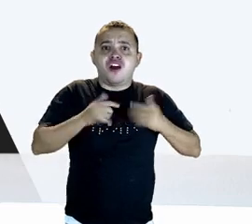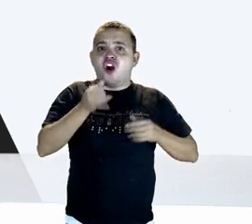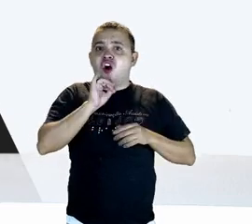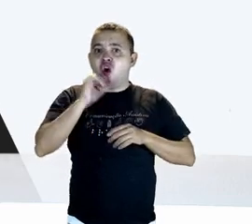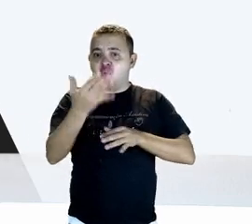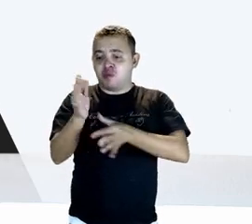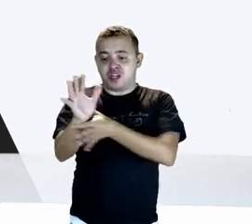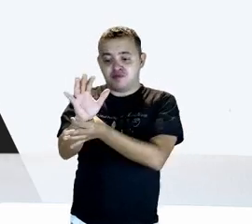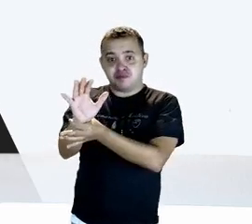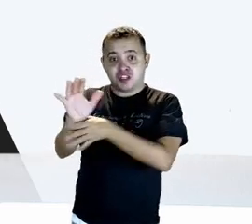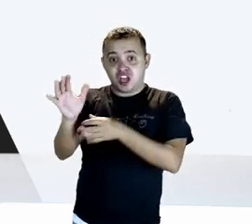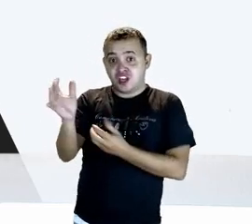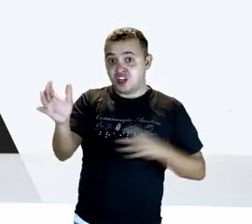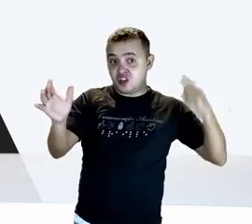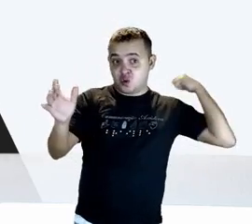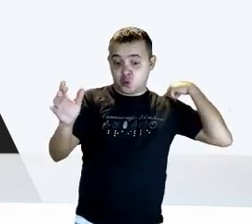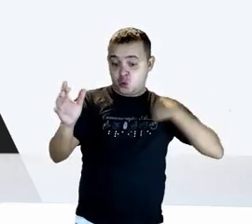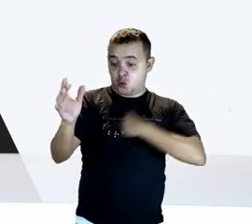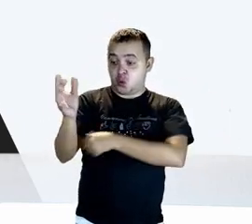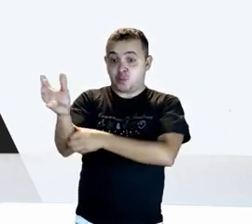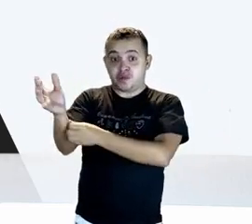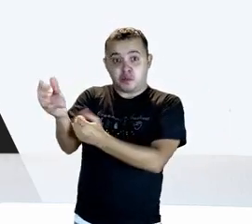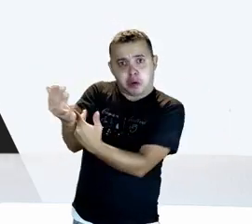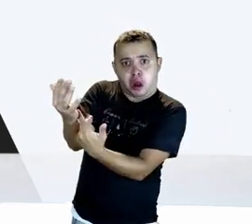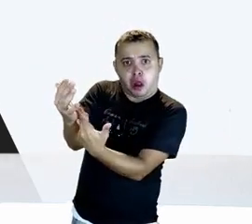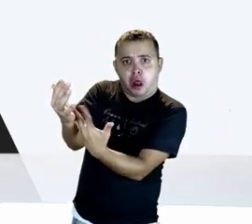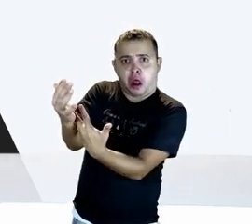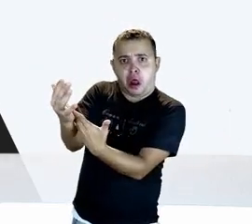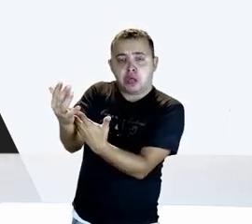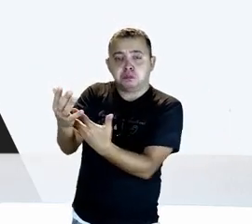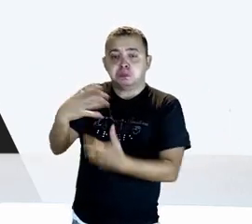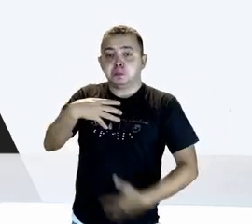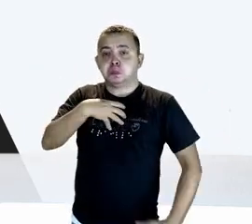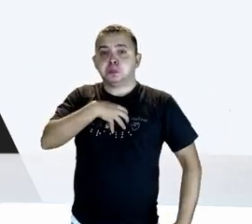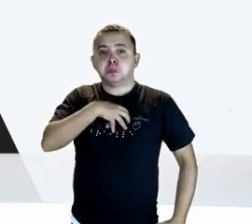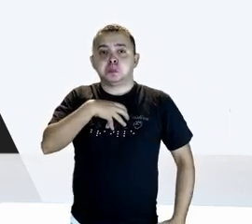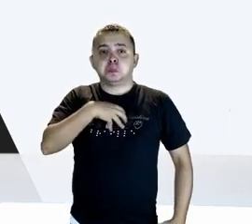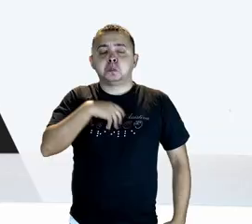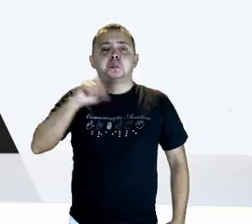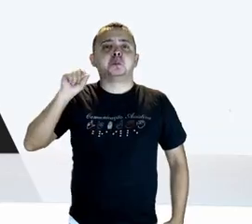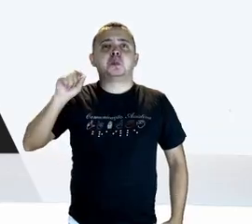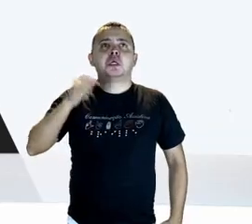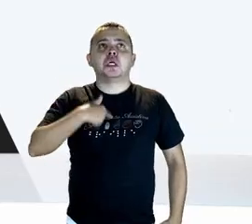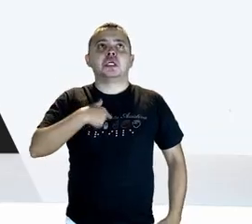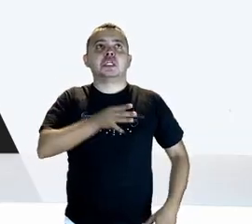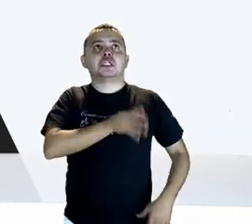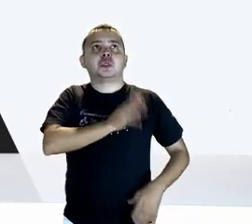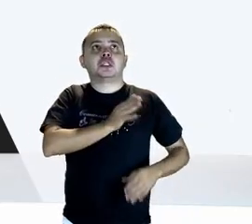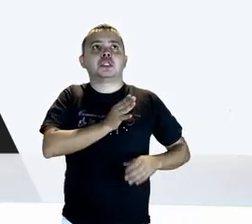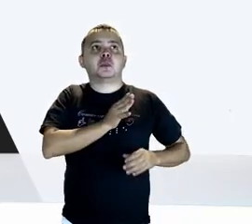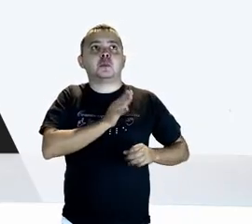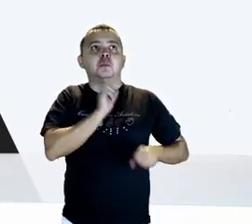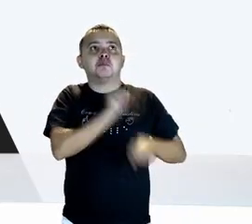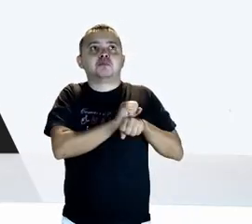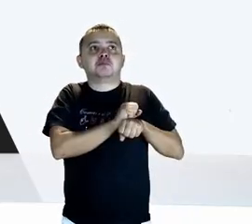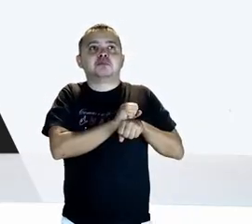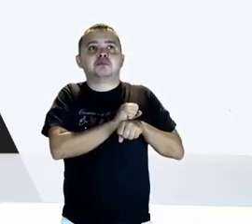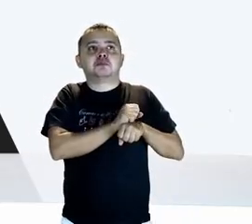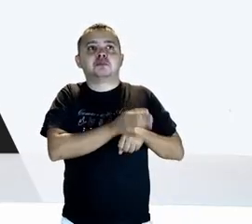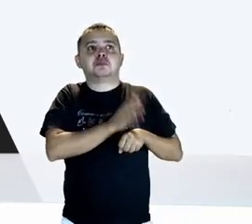extremamente desconfortável. E os sinais e sintomas são, primeiro, parada cardiorrespiratória,